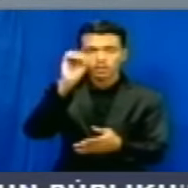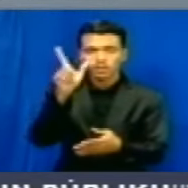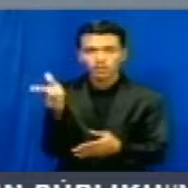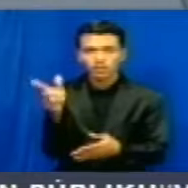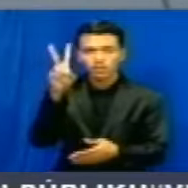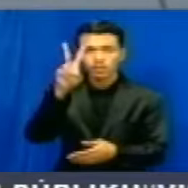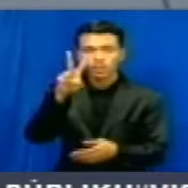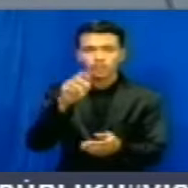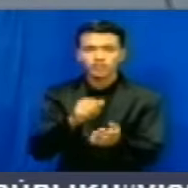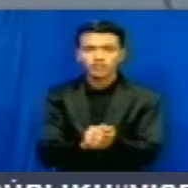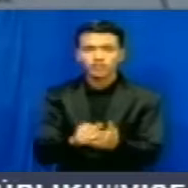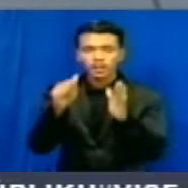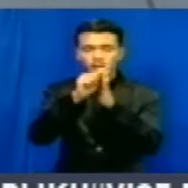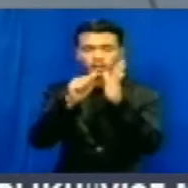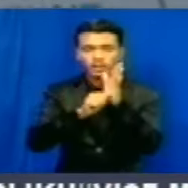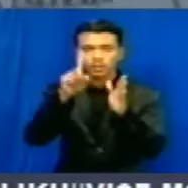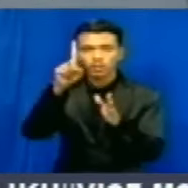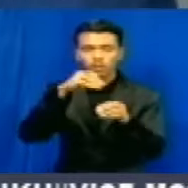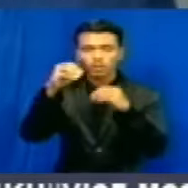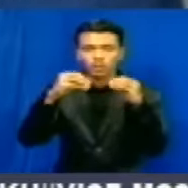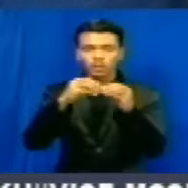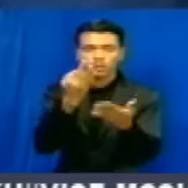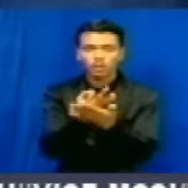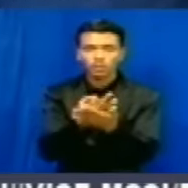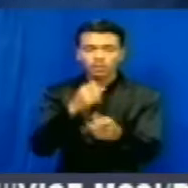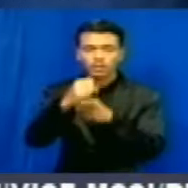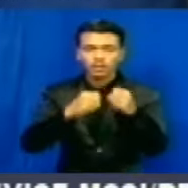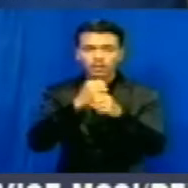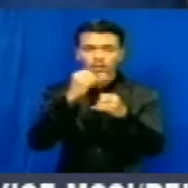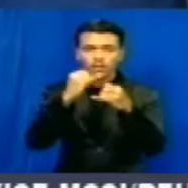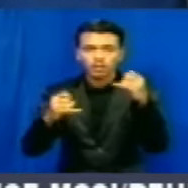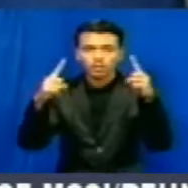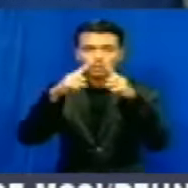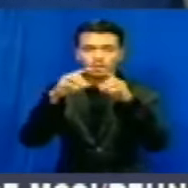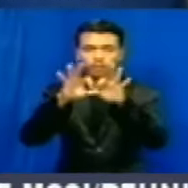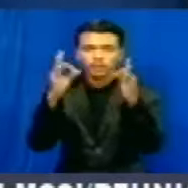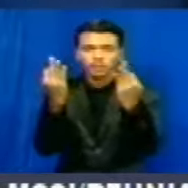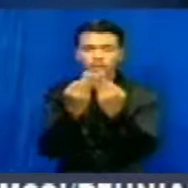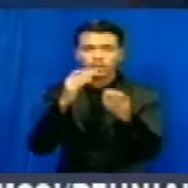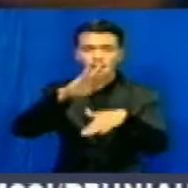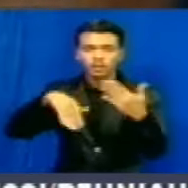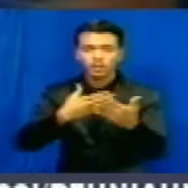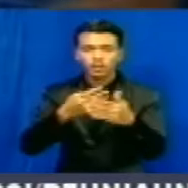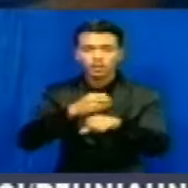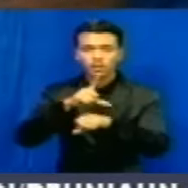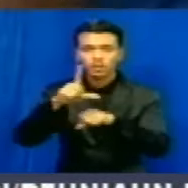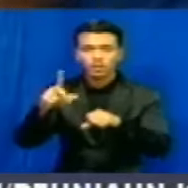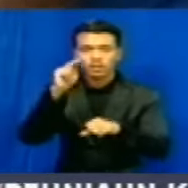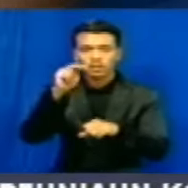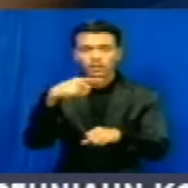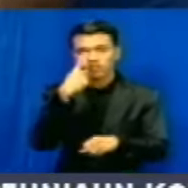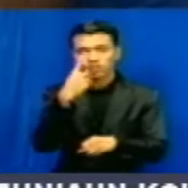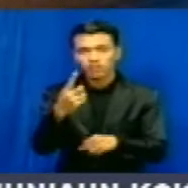nulo recinrua. Artigo ida. Con a ba subsídio fim do ano ba o Macaí e a território nacional. Nia